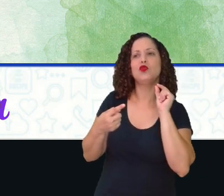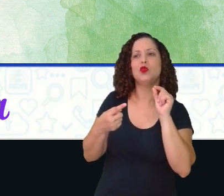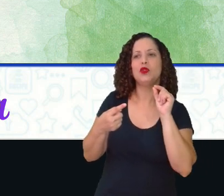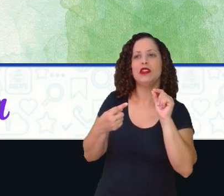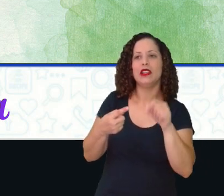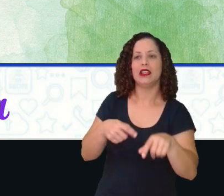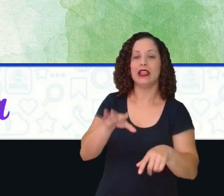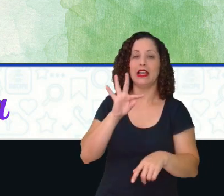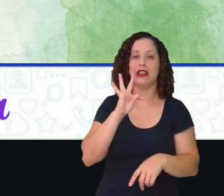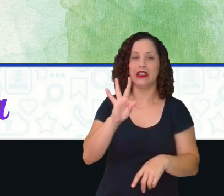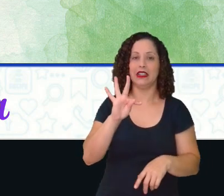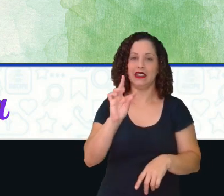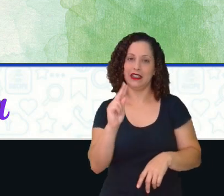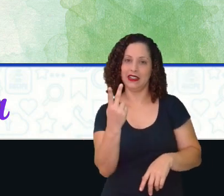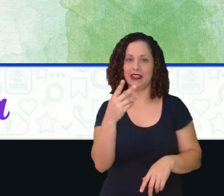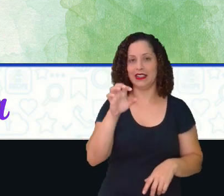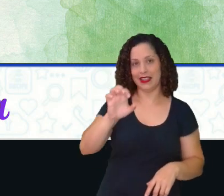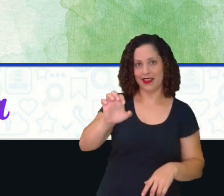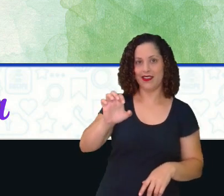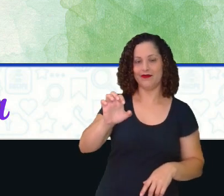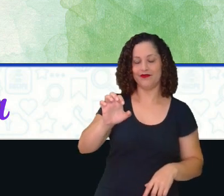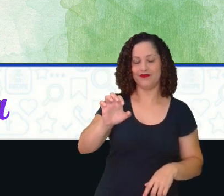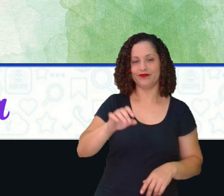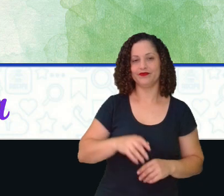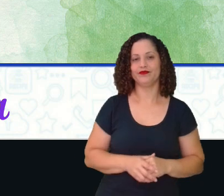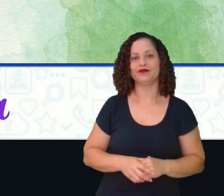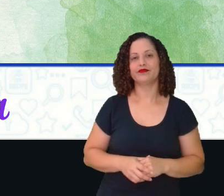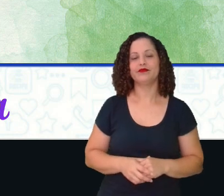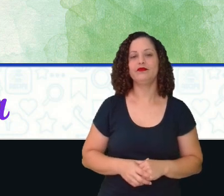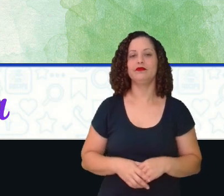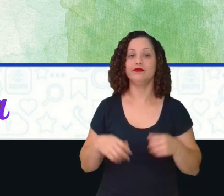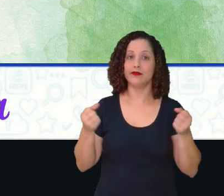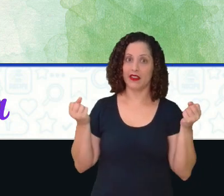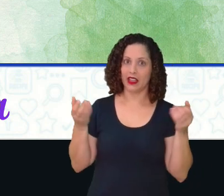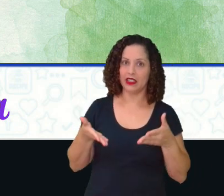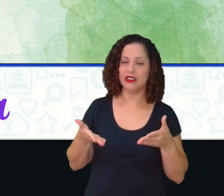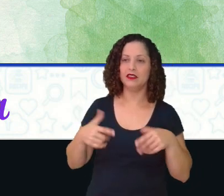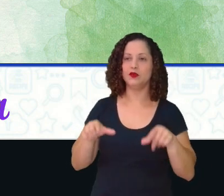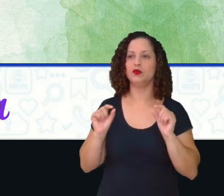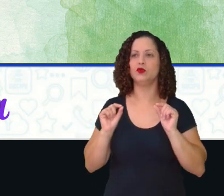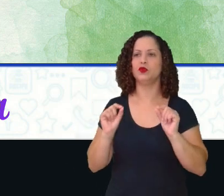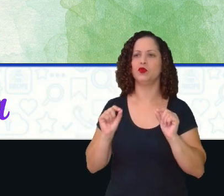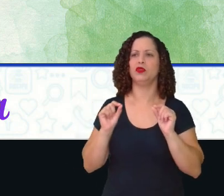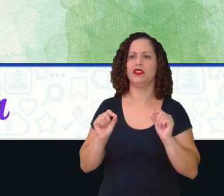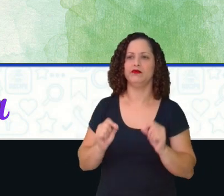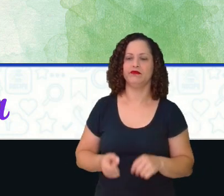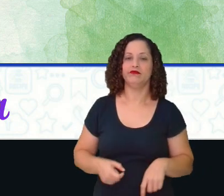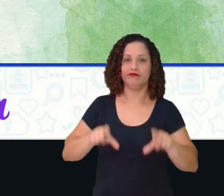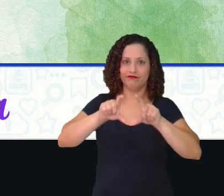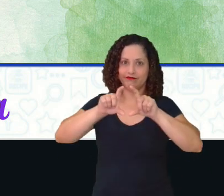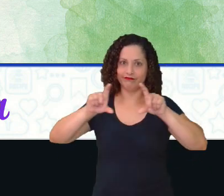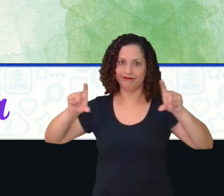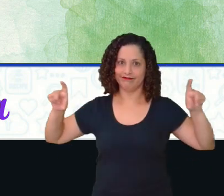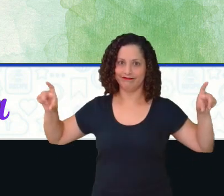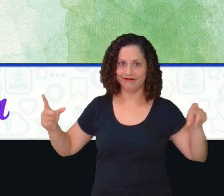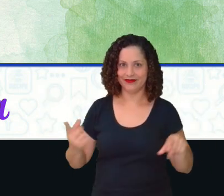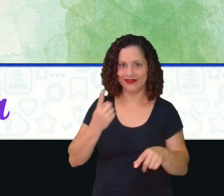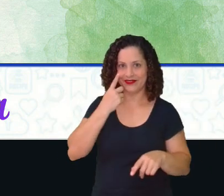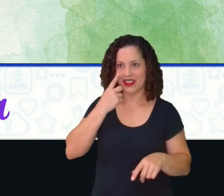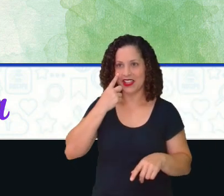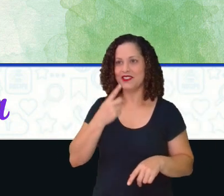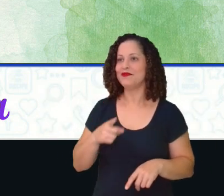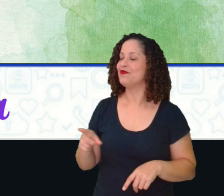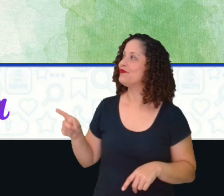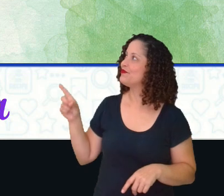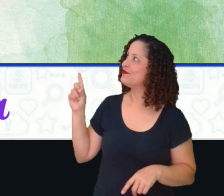O THE. The is used before a noun to indicate that the